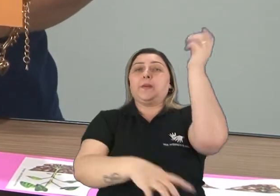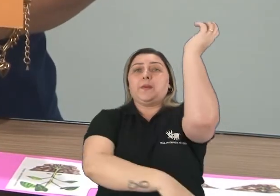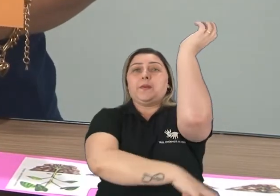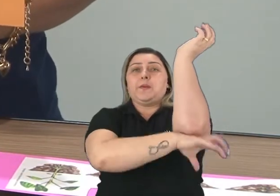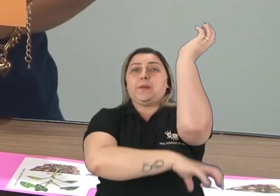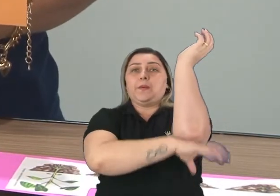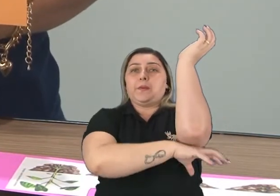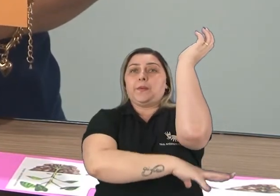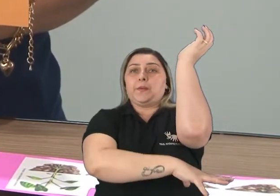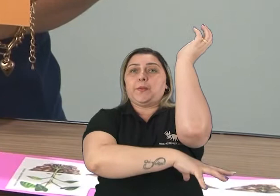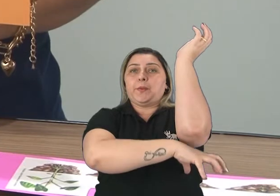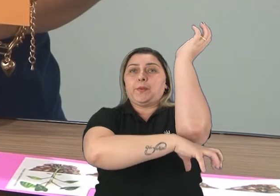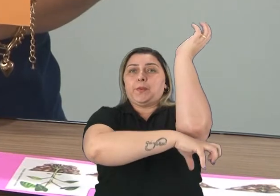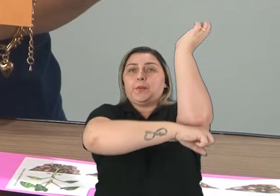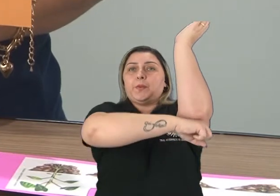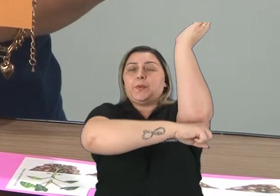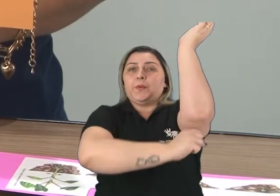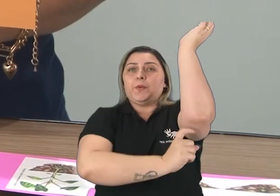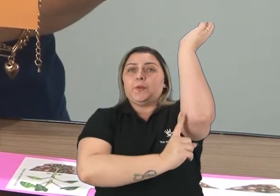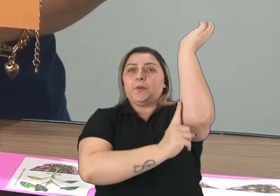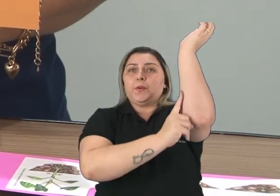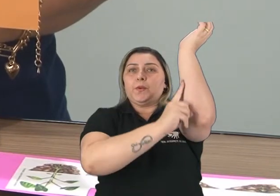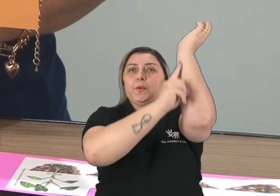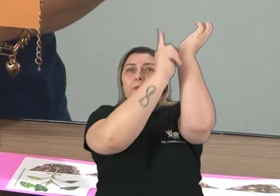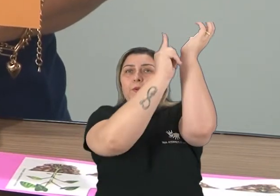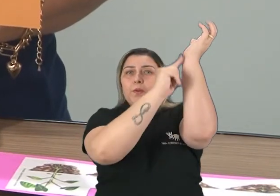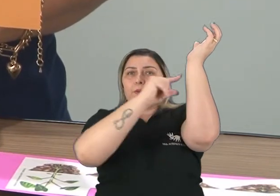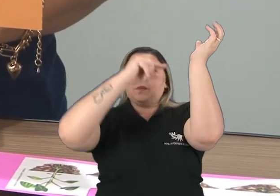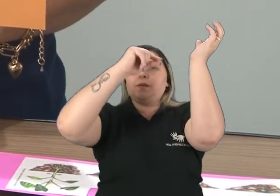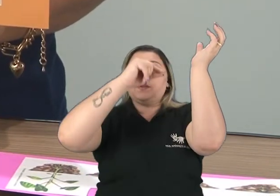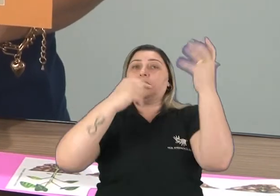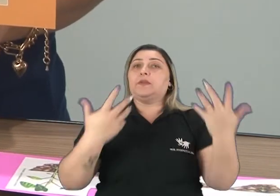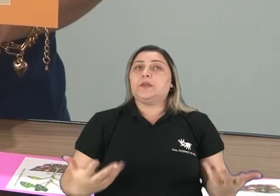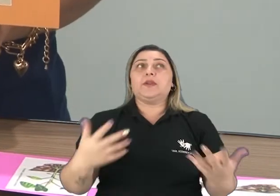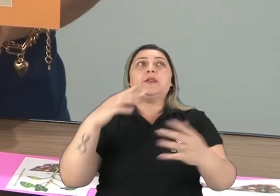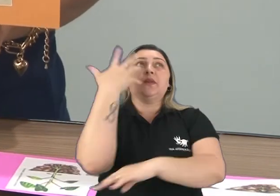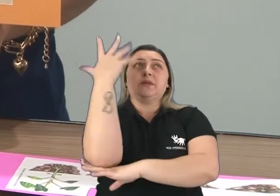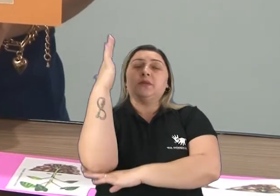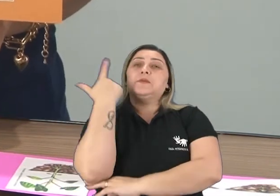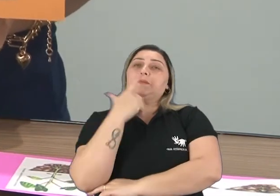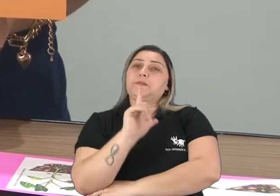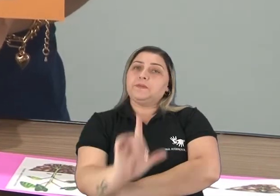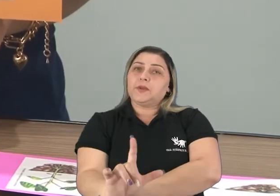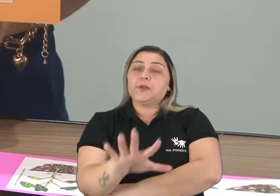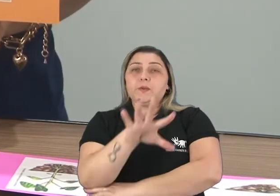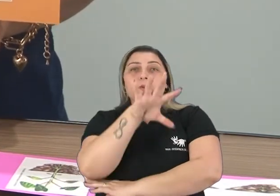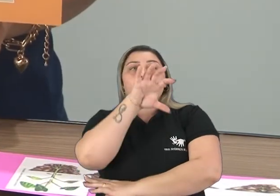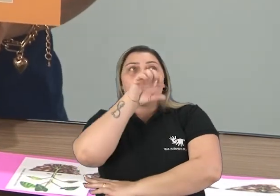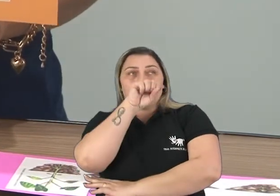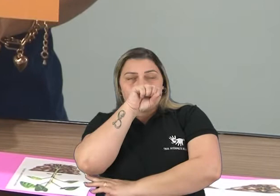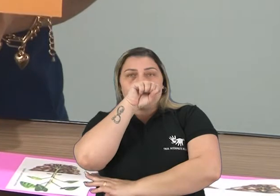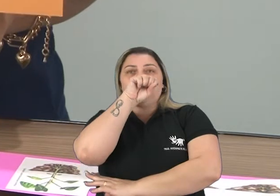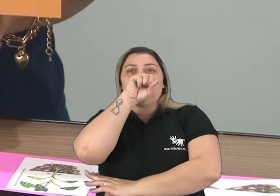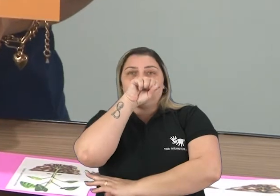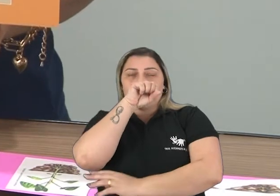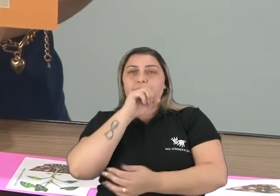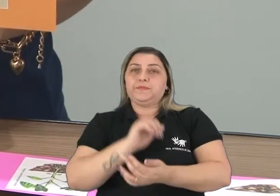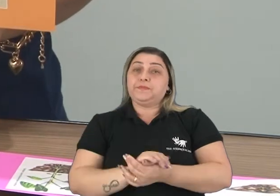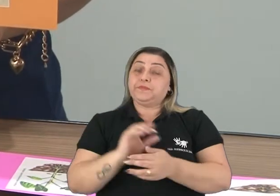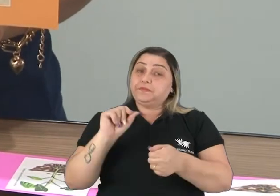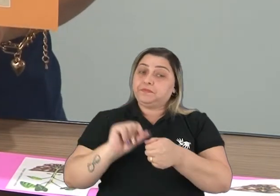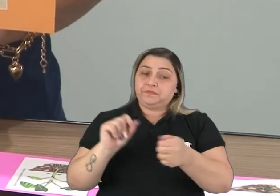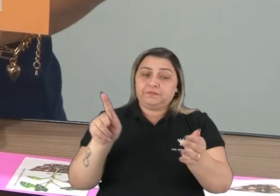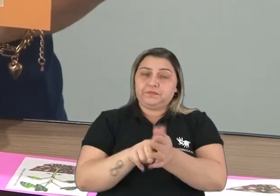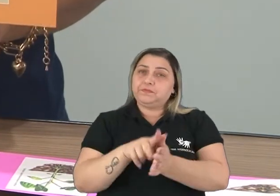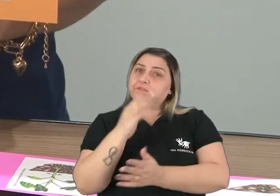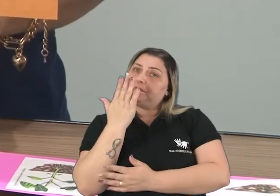é absorvida e chega até as folhas. Assim, as plantas conseguem respirar e fabricar o